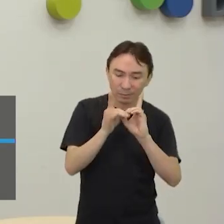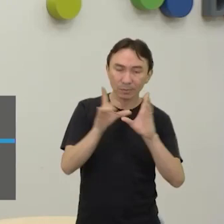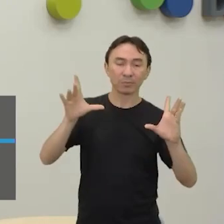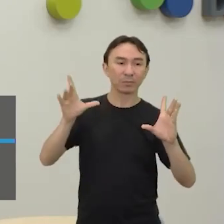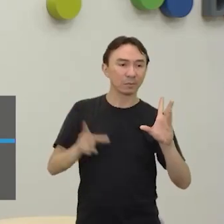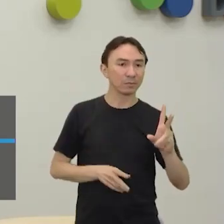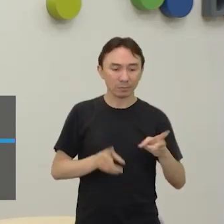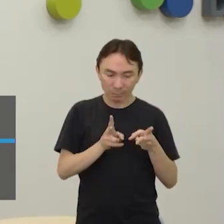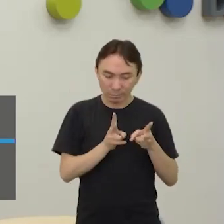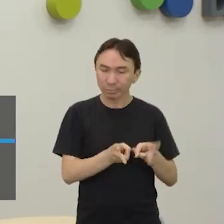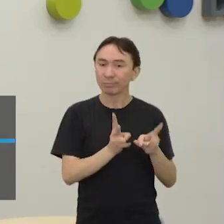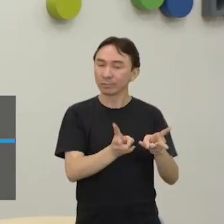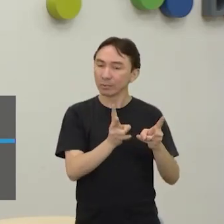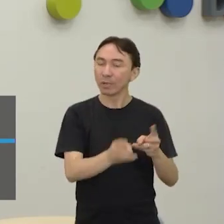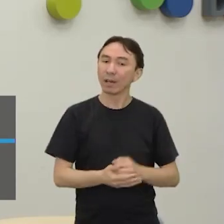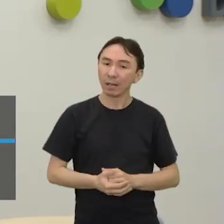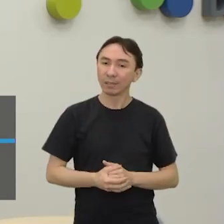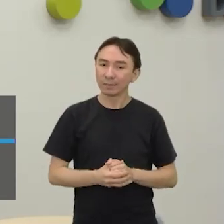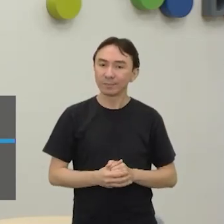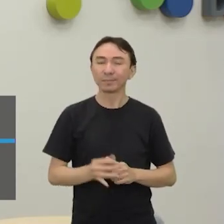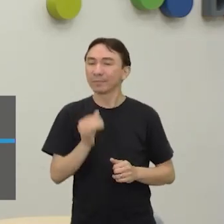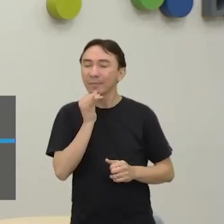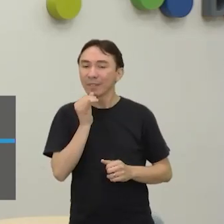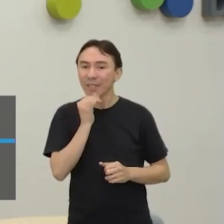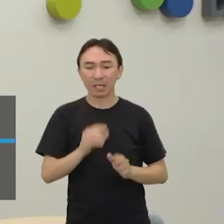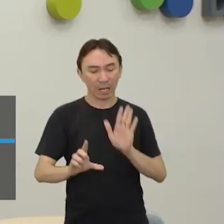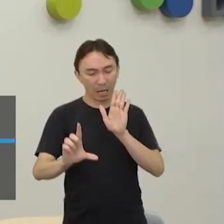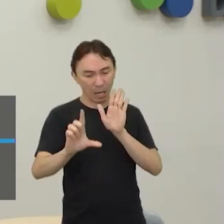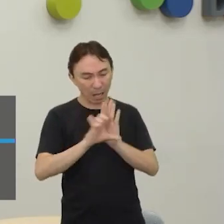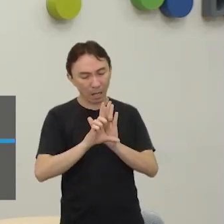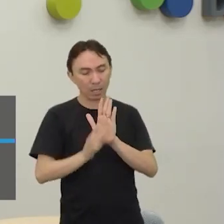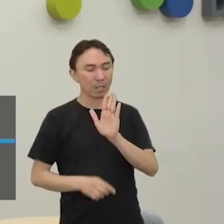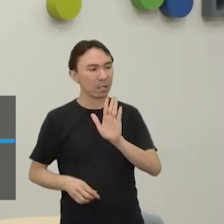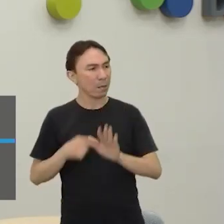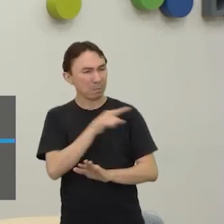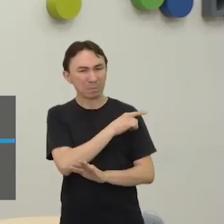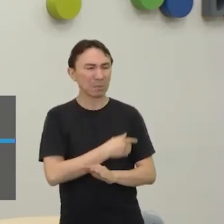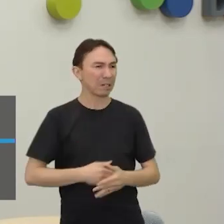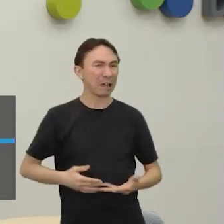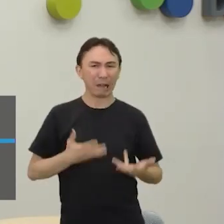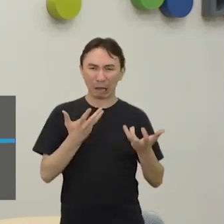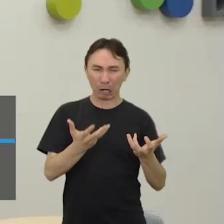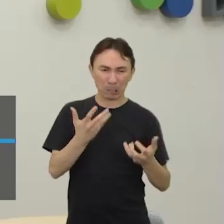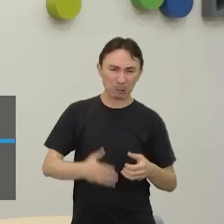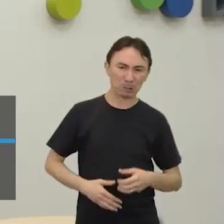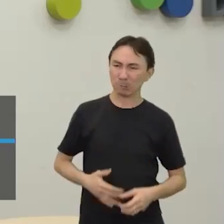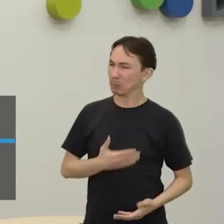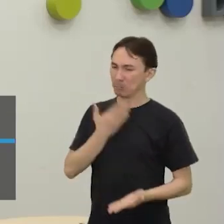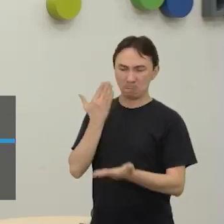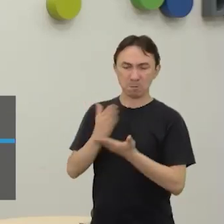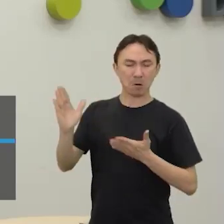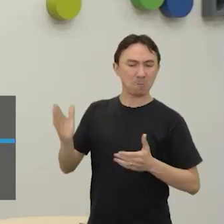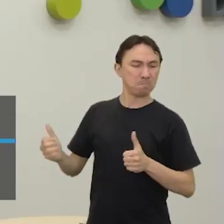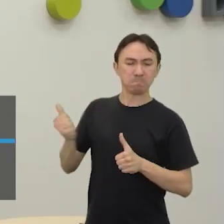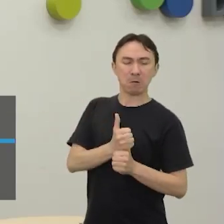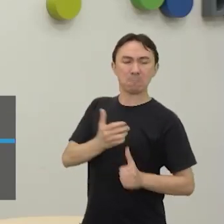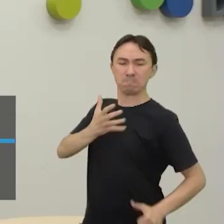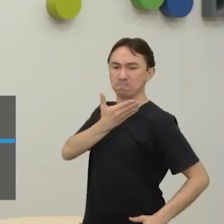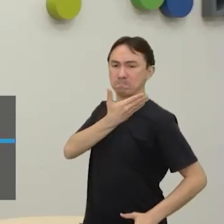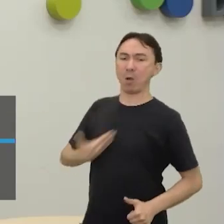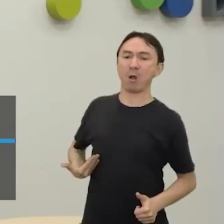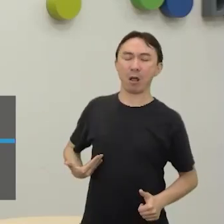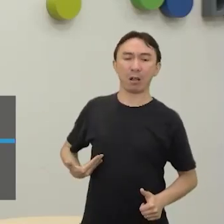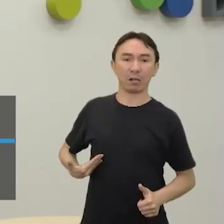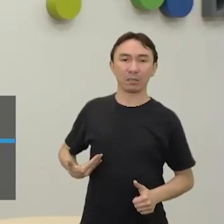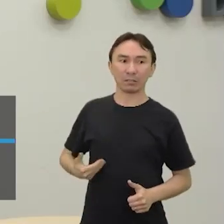leis, barra quando alguém quer exercer o poder de uma forma que viole a democracia.